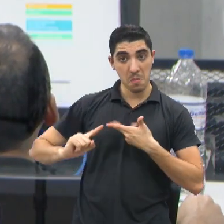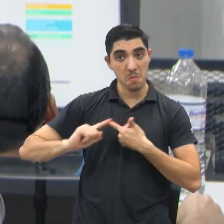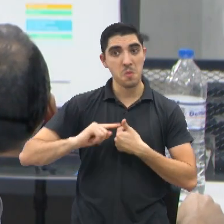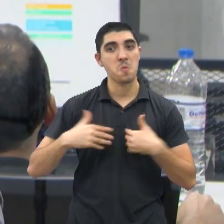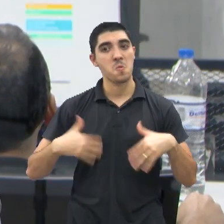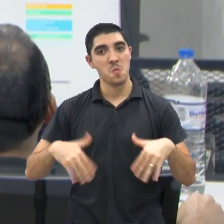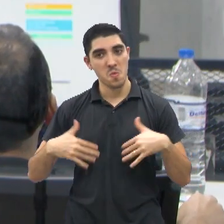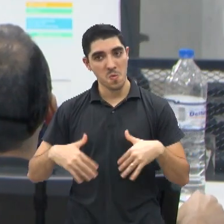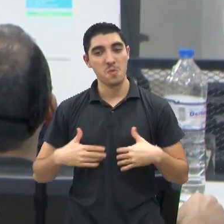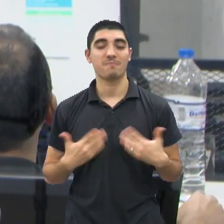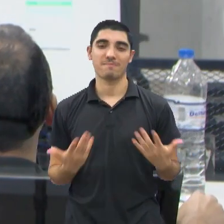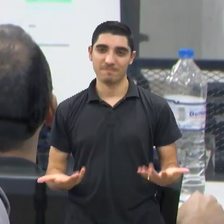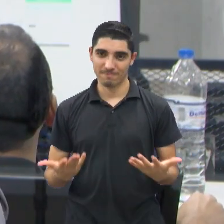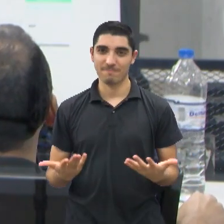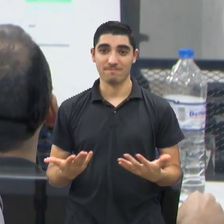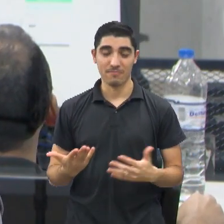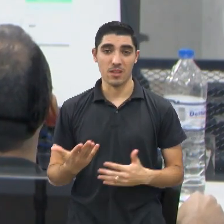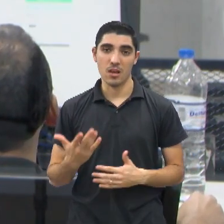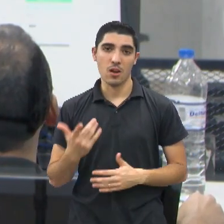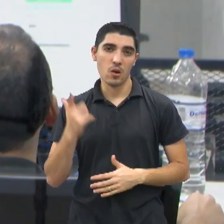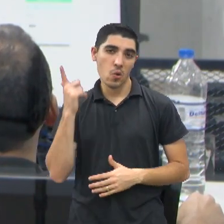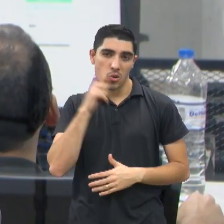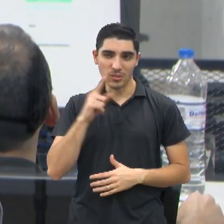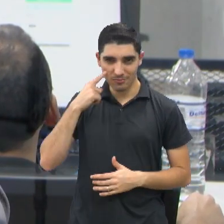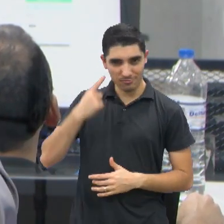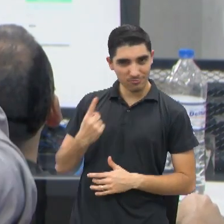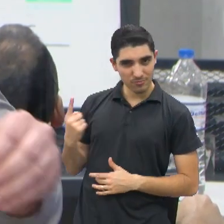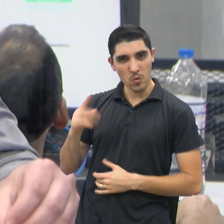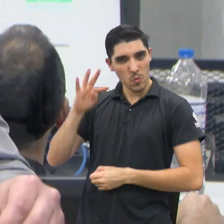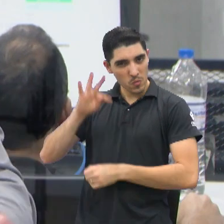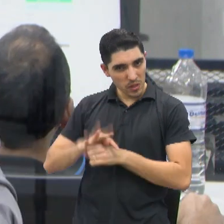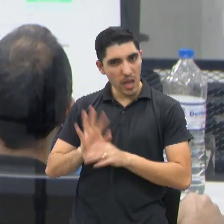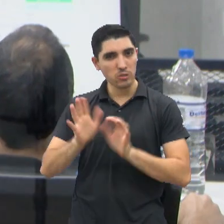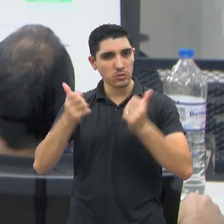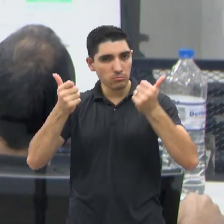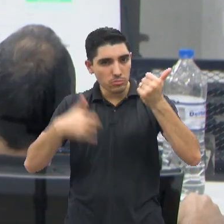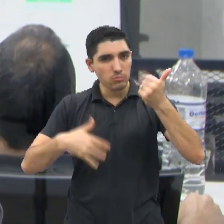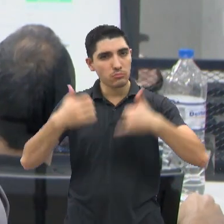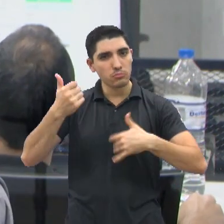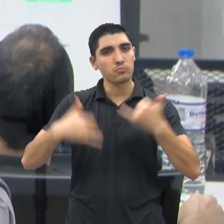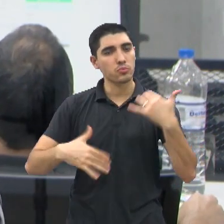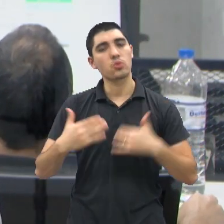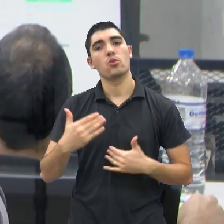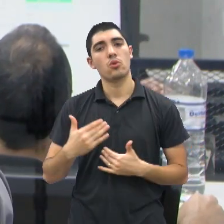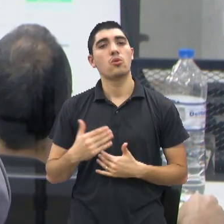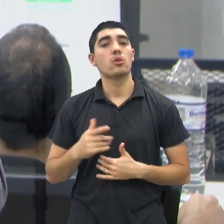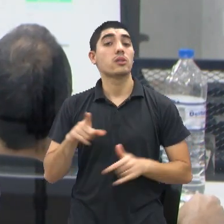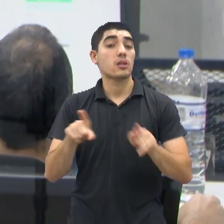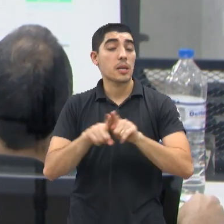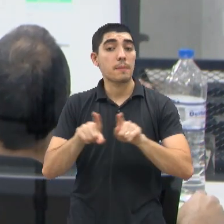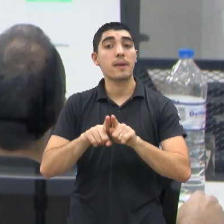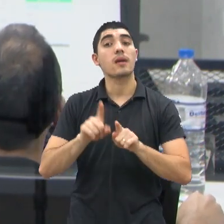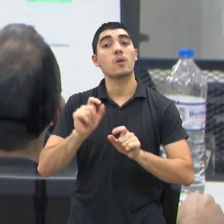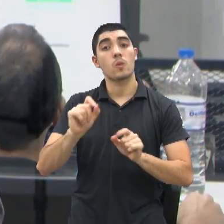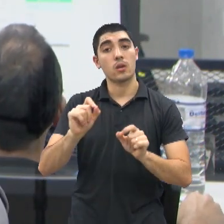José a gente conseguiu escutar um pouco né do que o moass Júnior falou e Claro no próximo bloco A gente